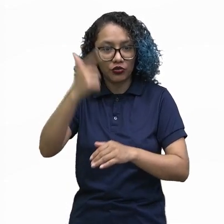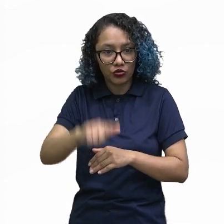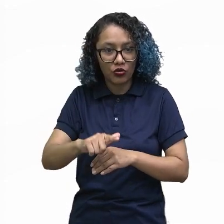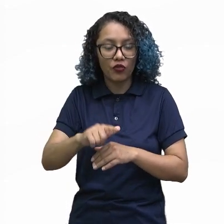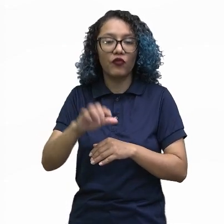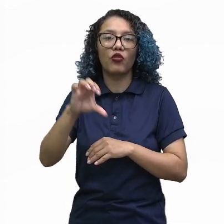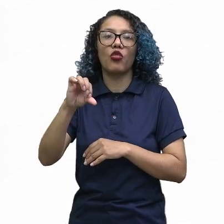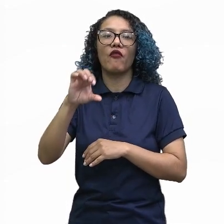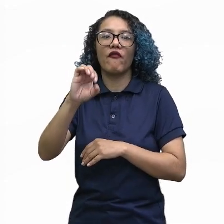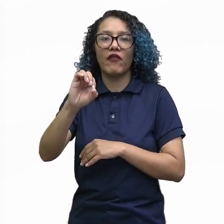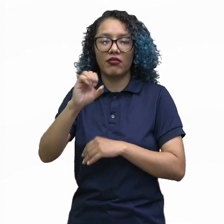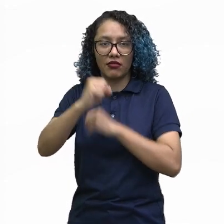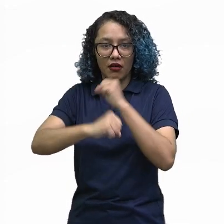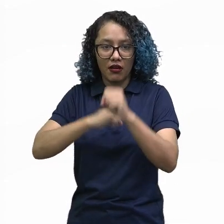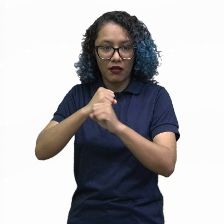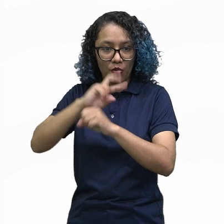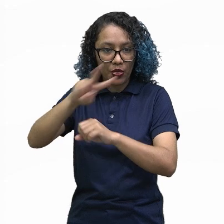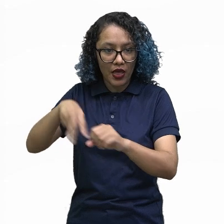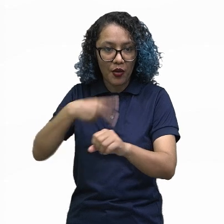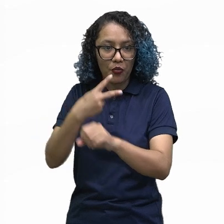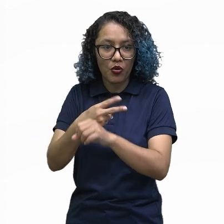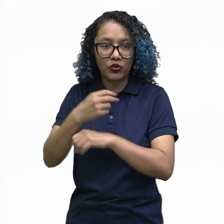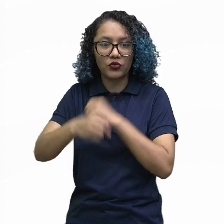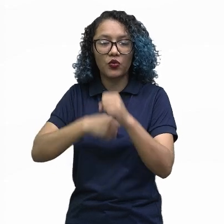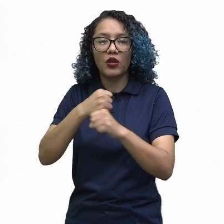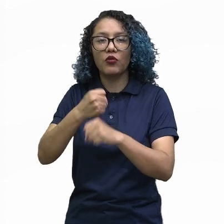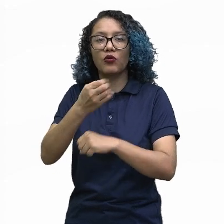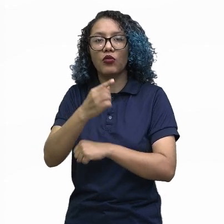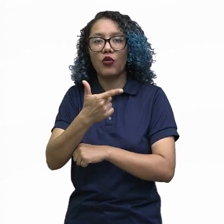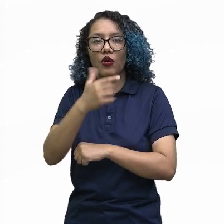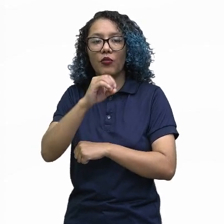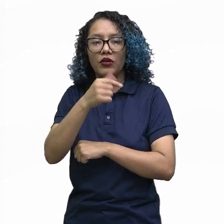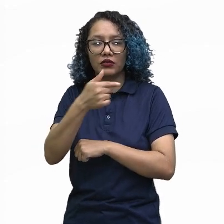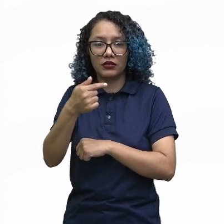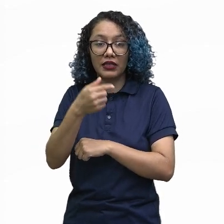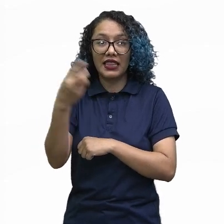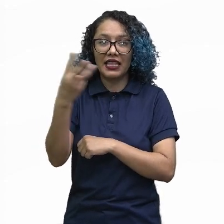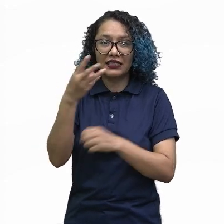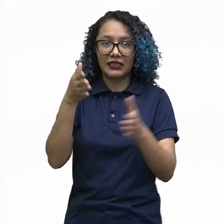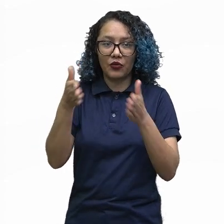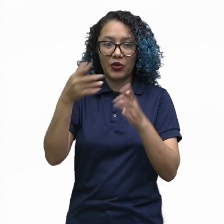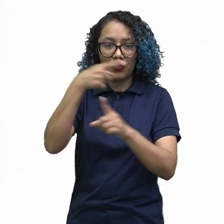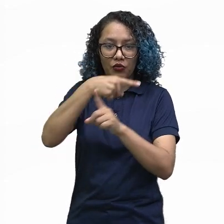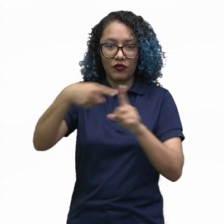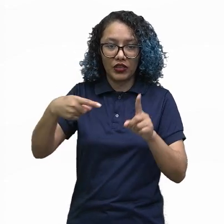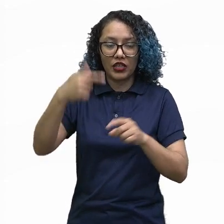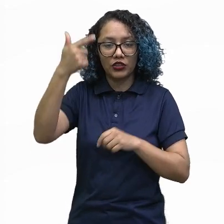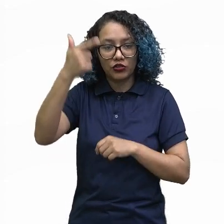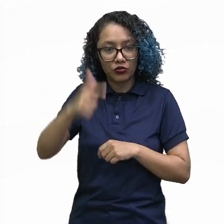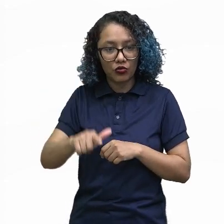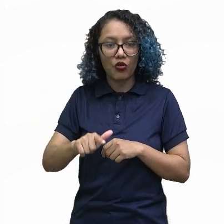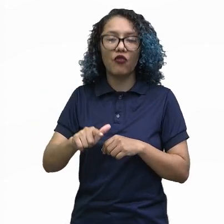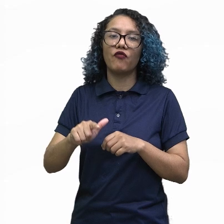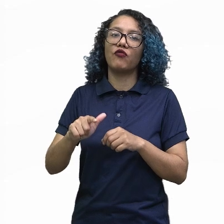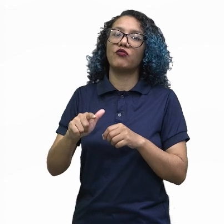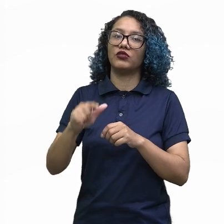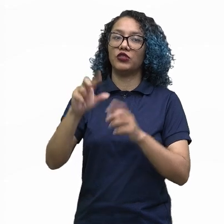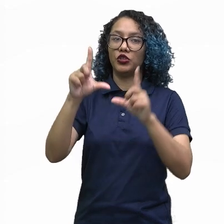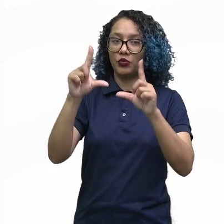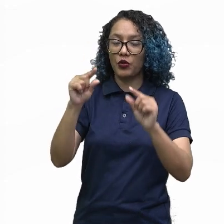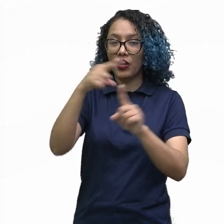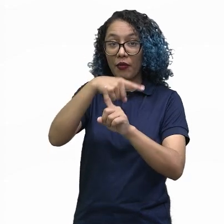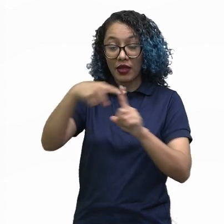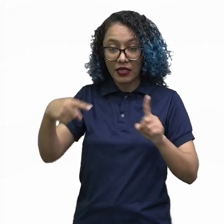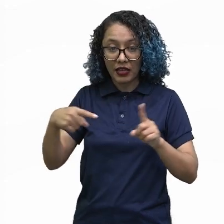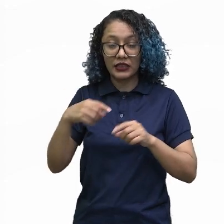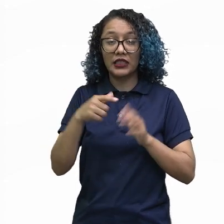anos depois, nós temos a terceira meia-vida. E aí, mais uma vez, vai decair pela metade. Se antes